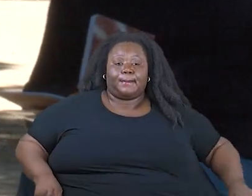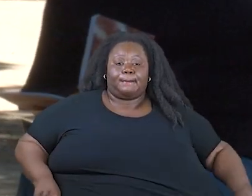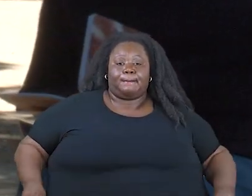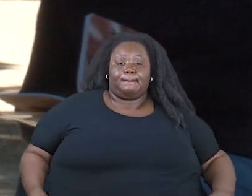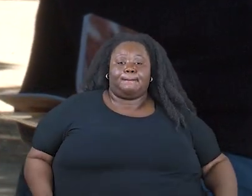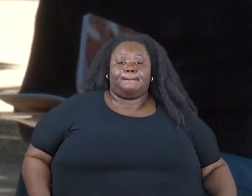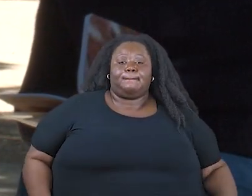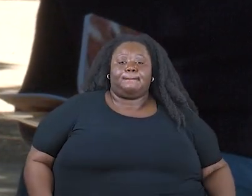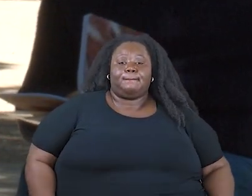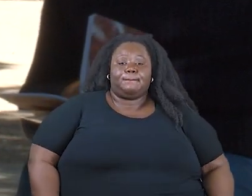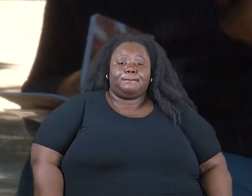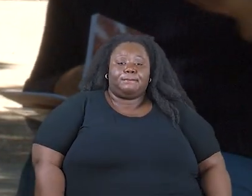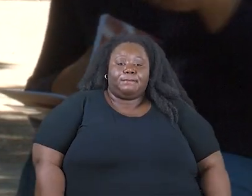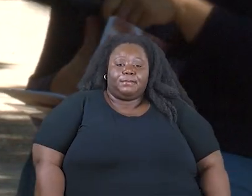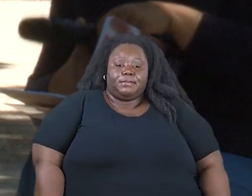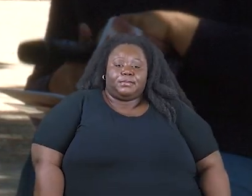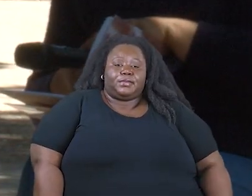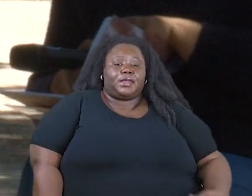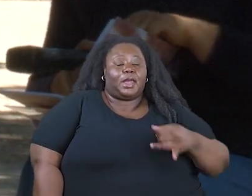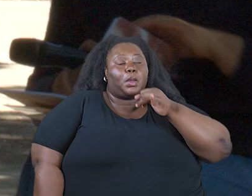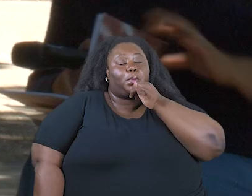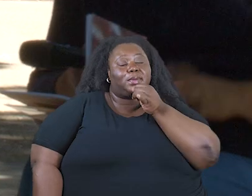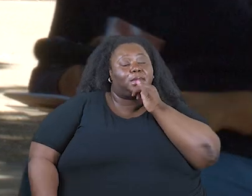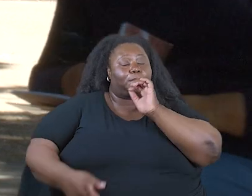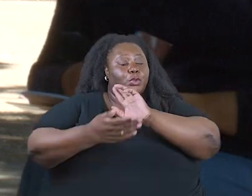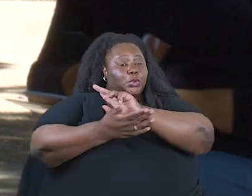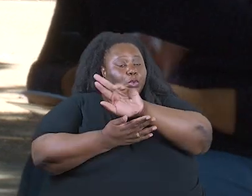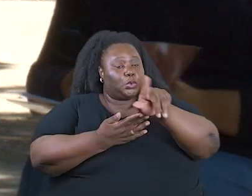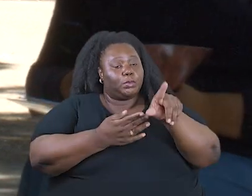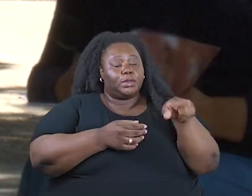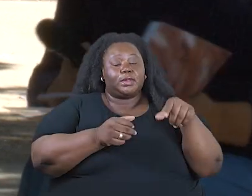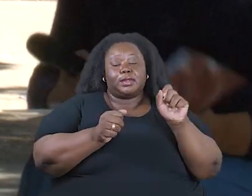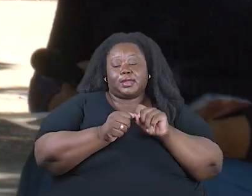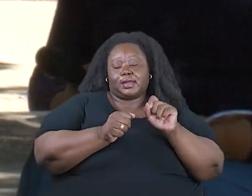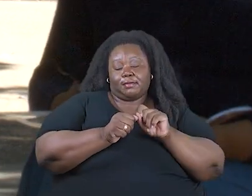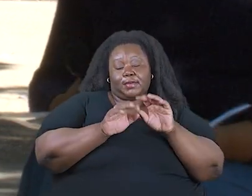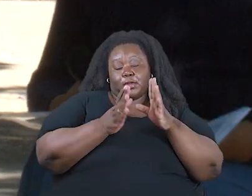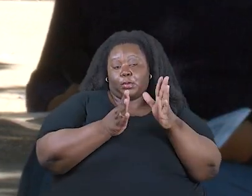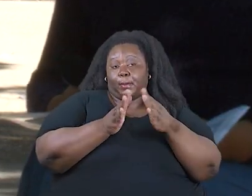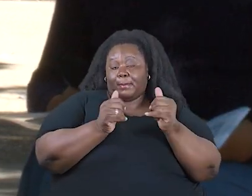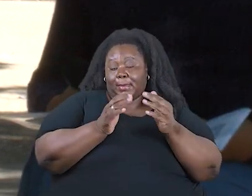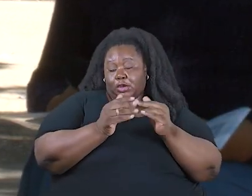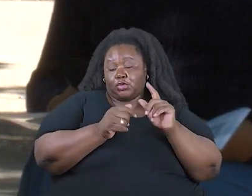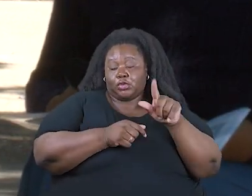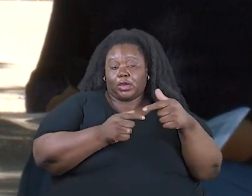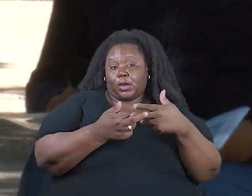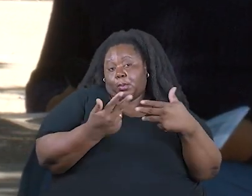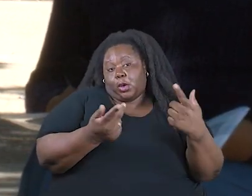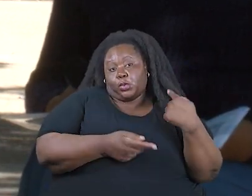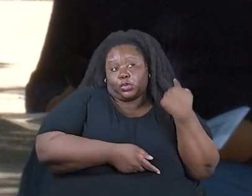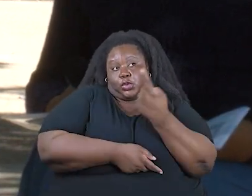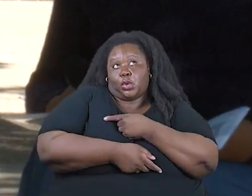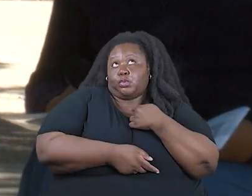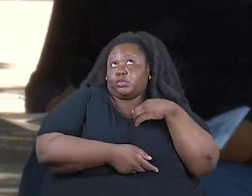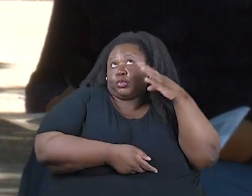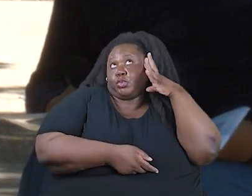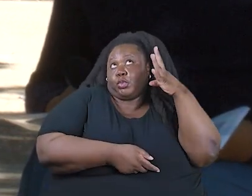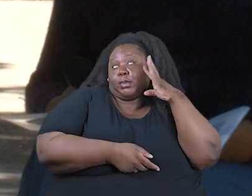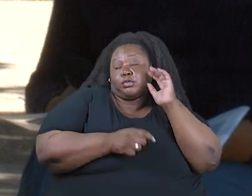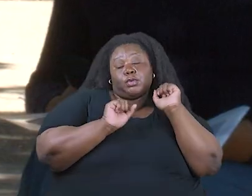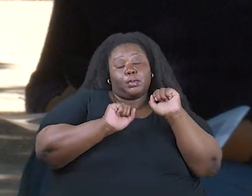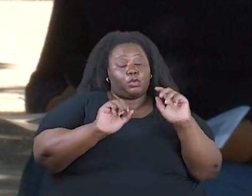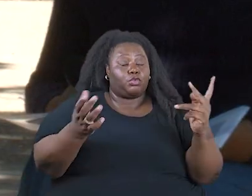então, esse é um exemplo de um múltiplo que é feito por demanda, né? É uma coisa que a gente nem imagina que